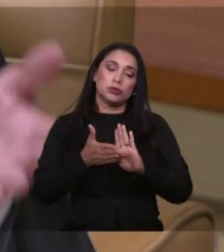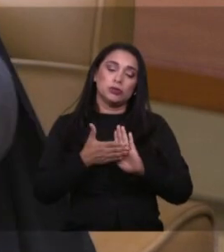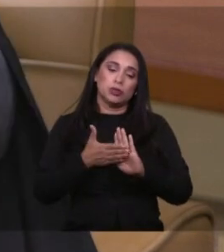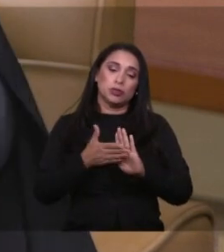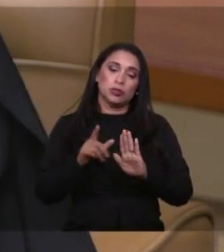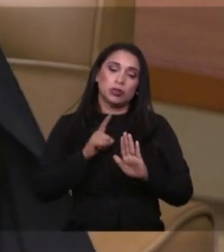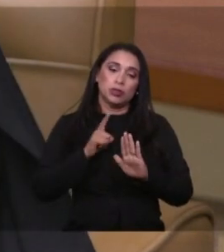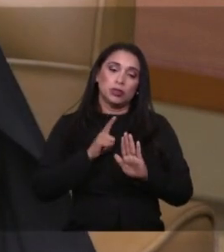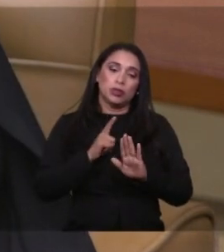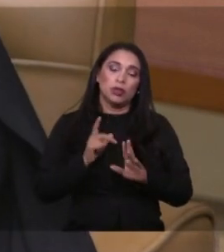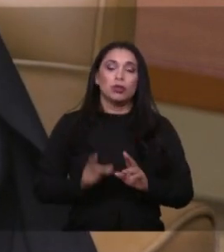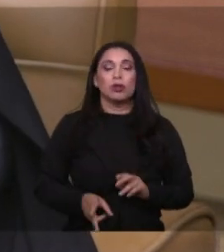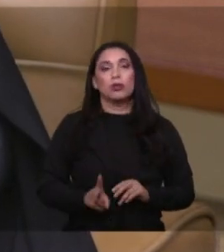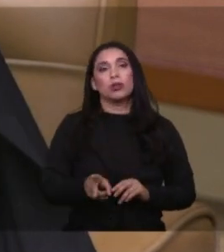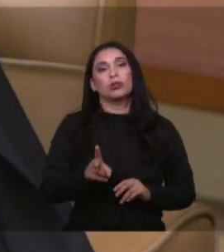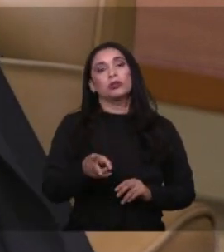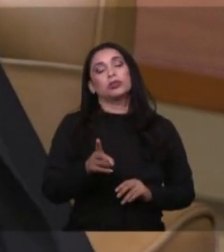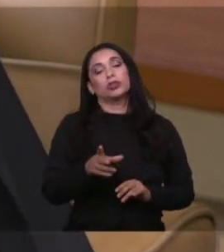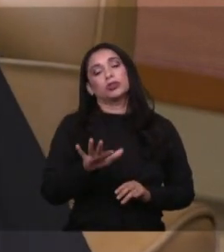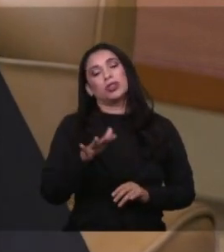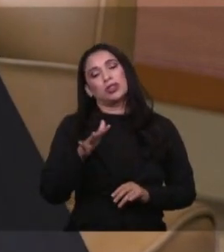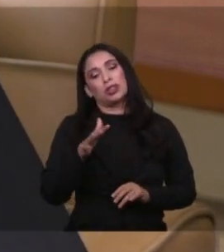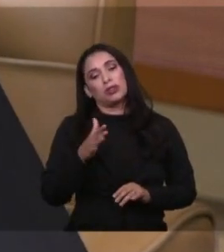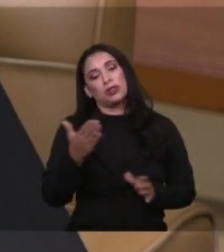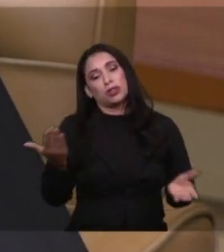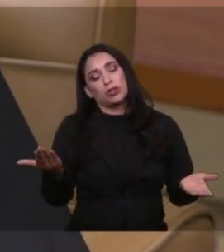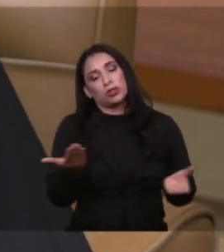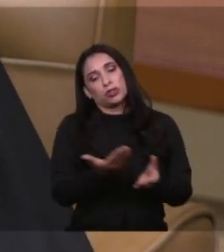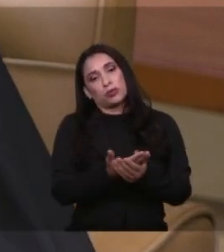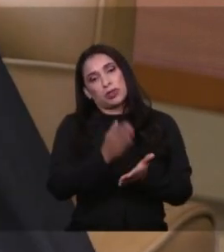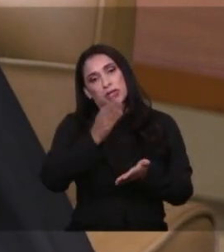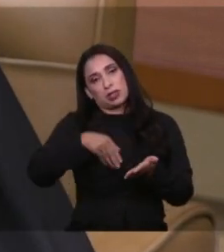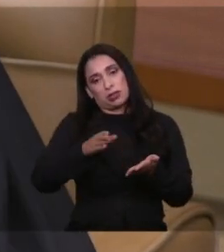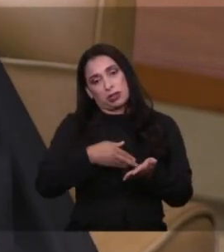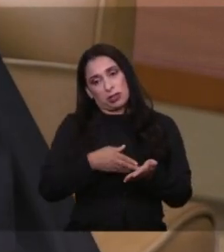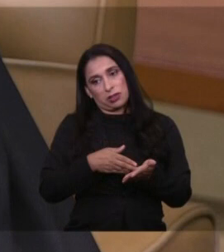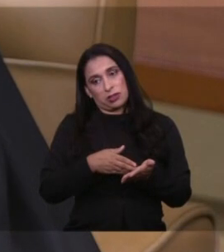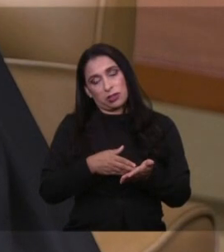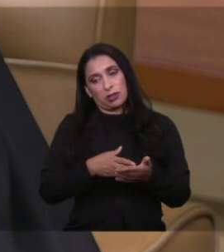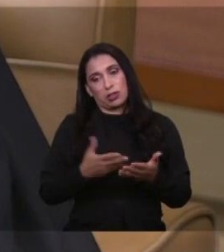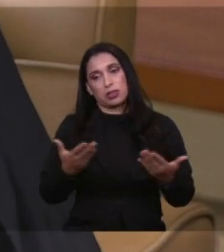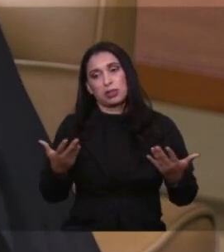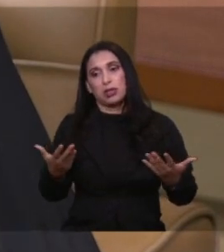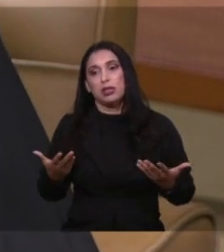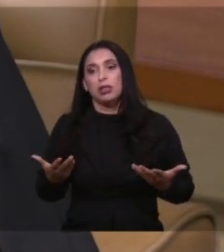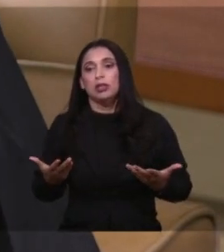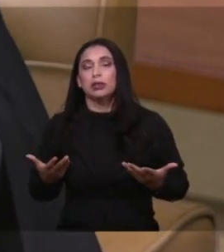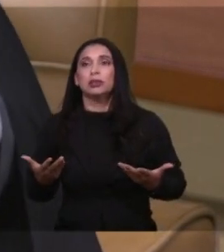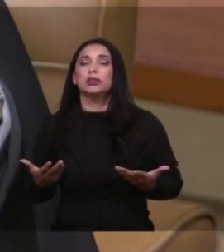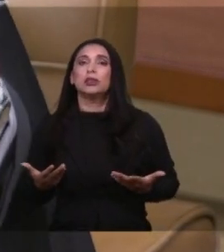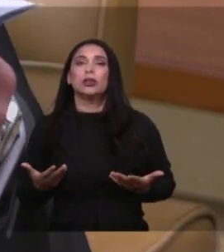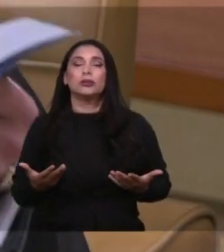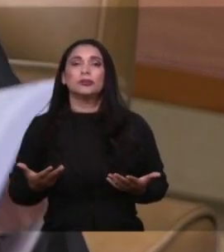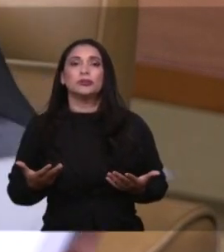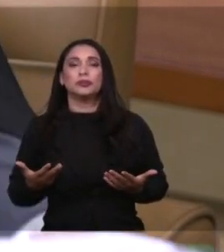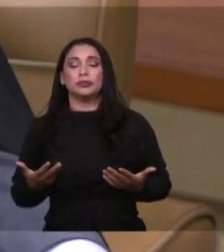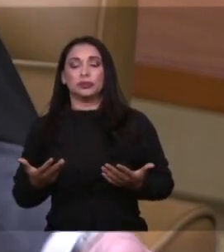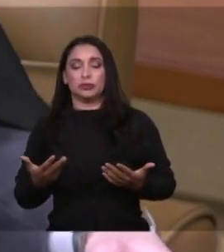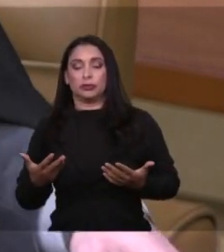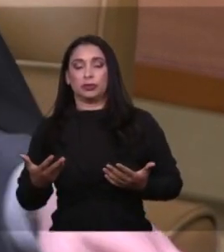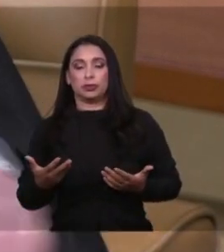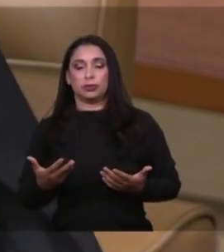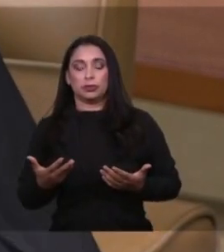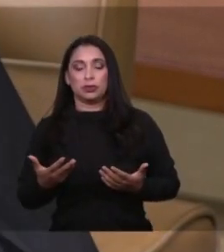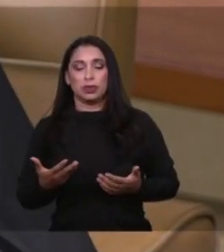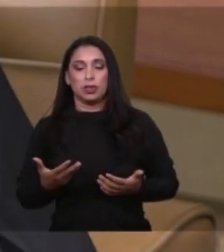a continuidade, talvez, de algumas ações rescisórias. Por outro lado, a